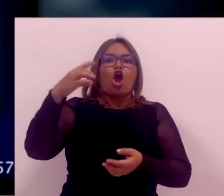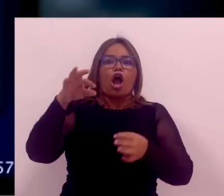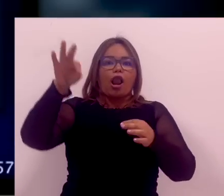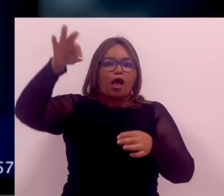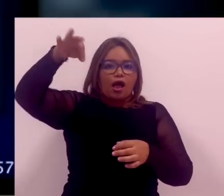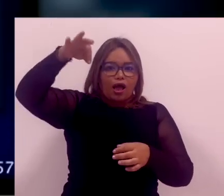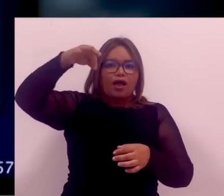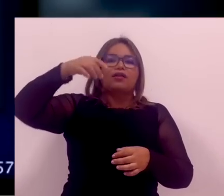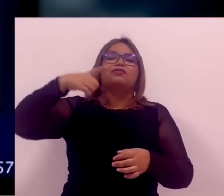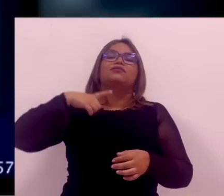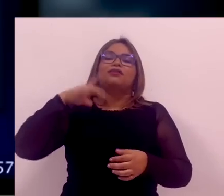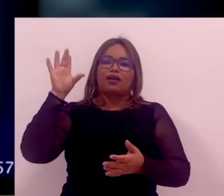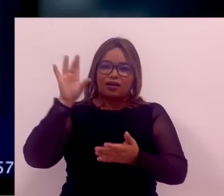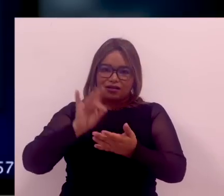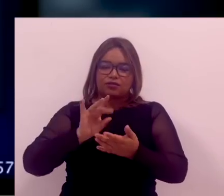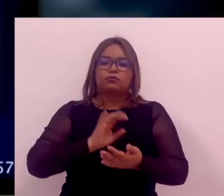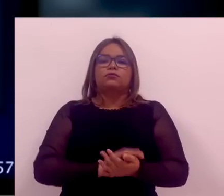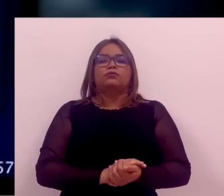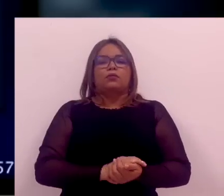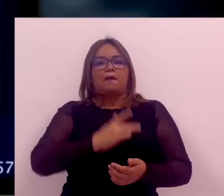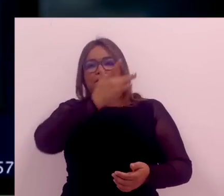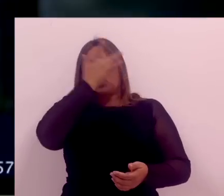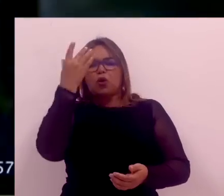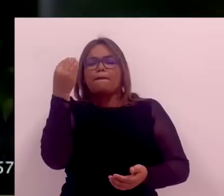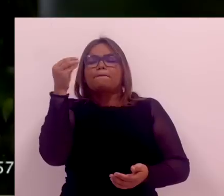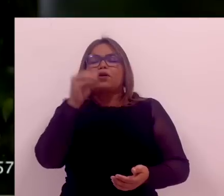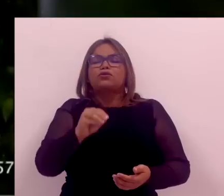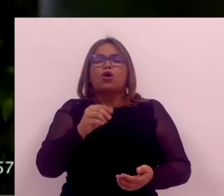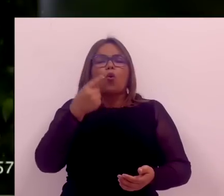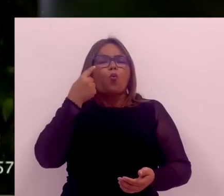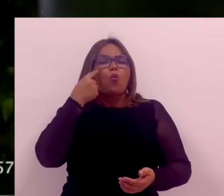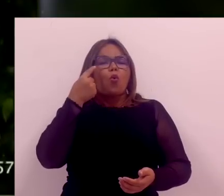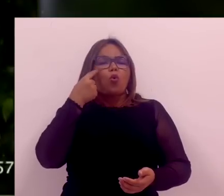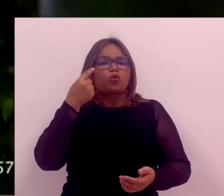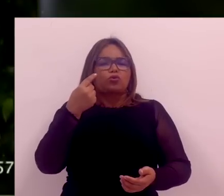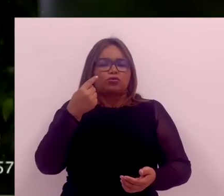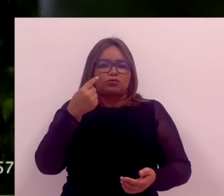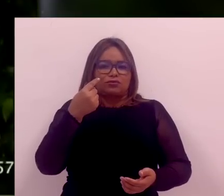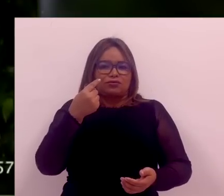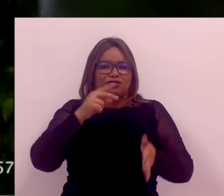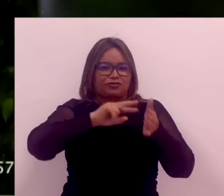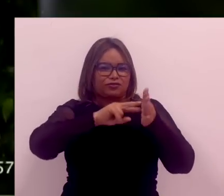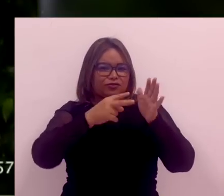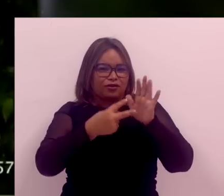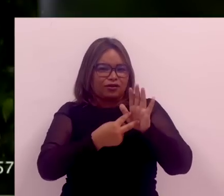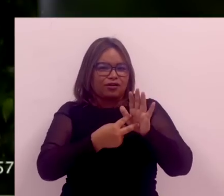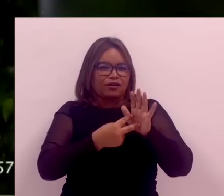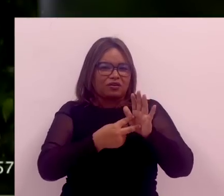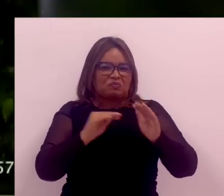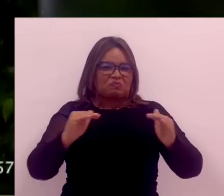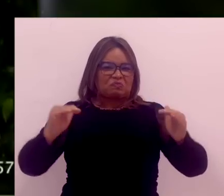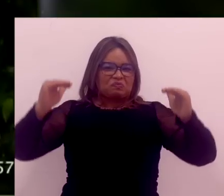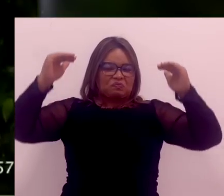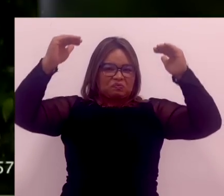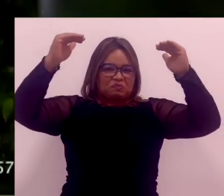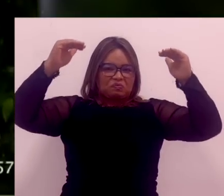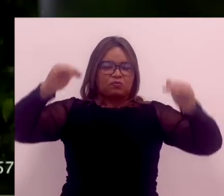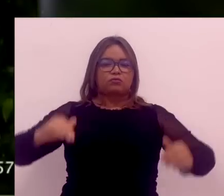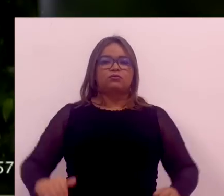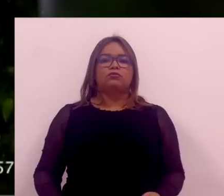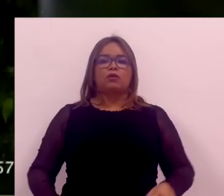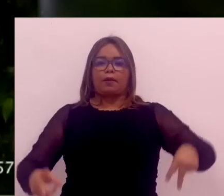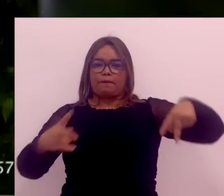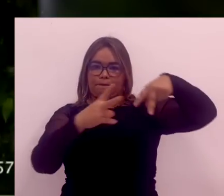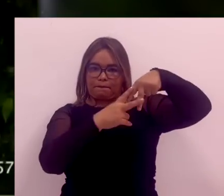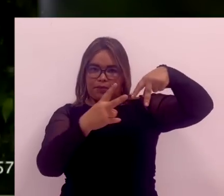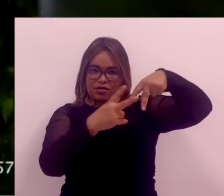representa. Ele aparece na nota de dólar. Vamos perguntar a fonte. Eles puseram lá. O olho que tudo vê é um importante símbolo